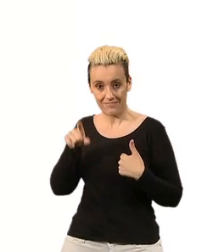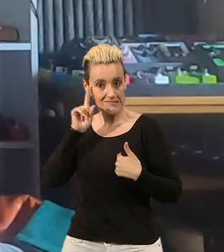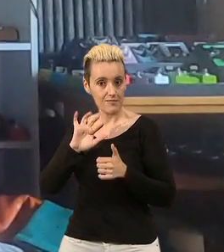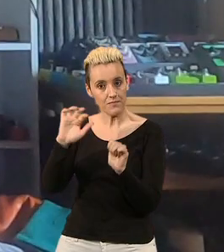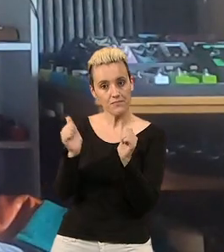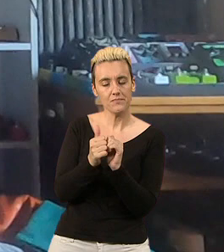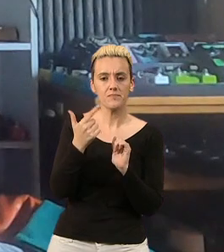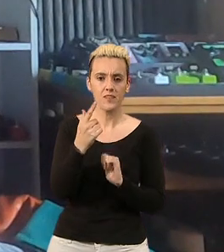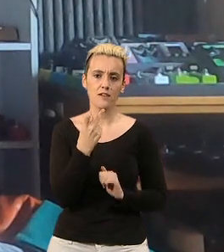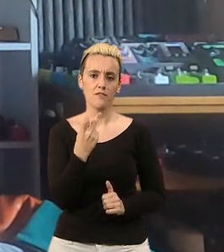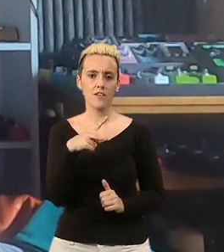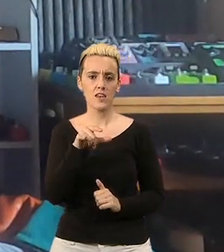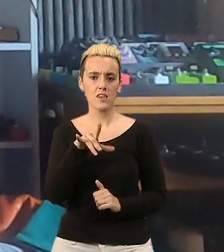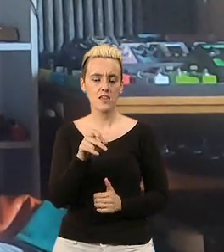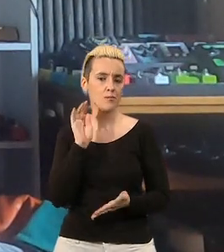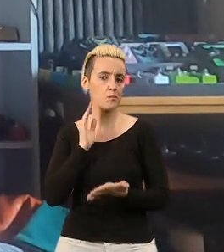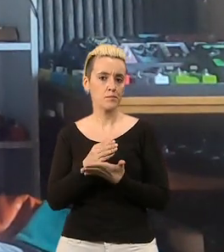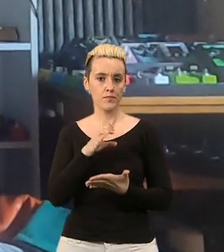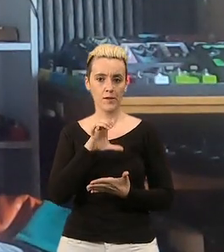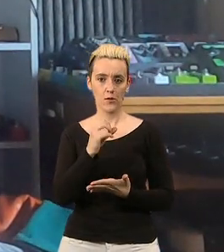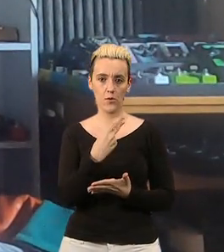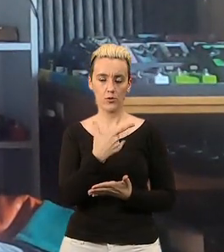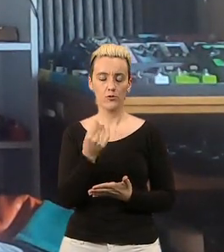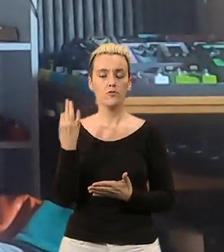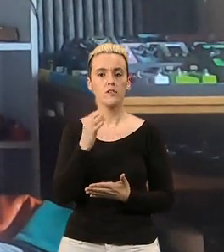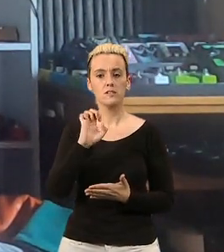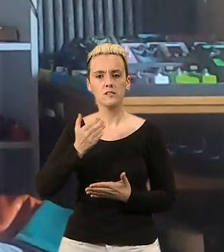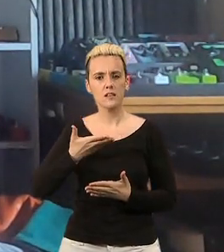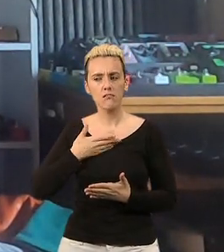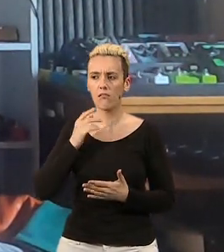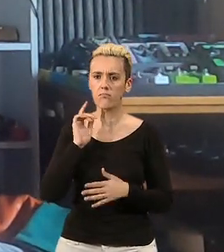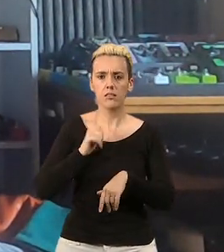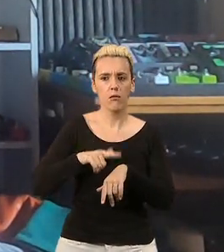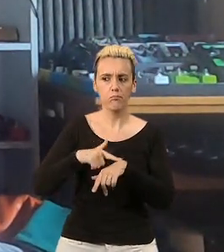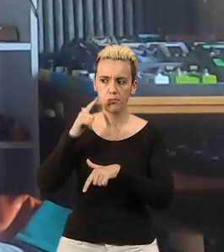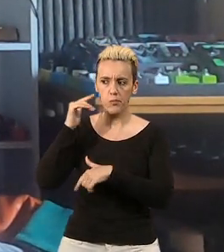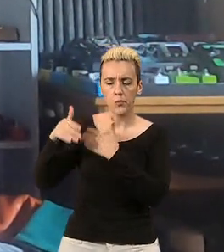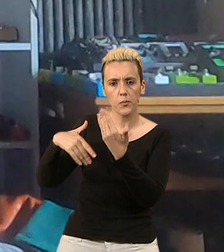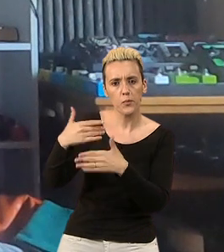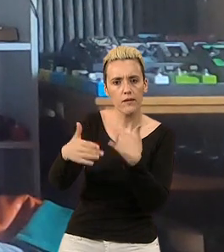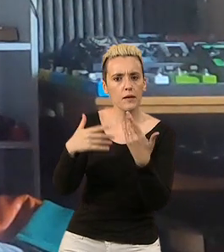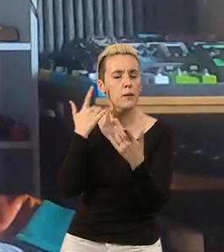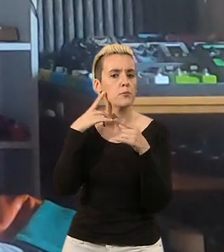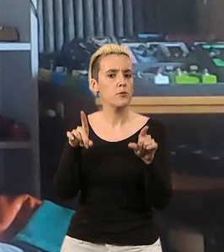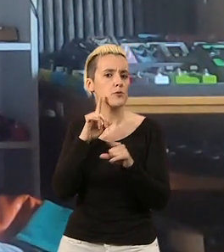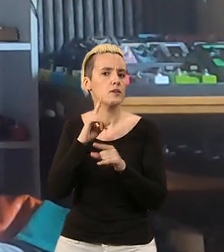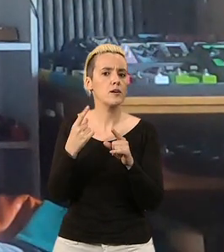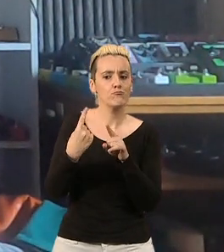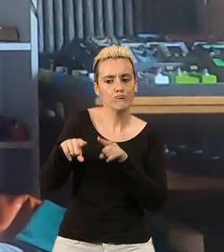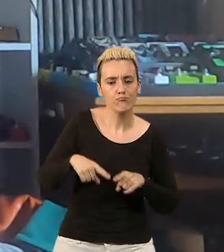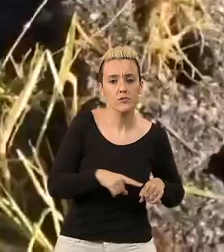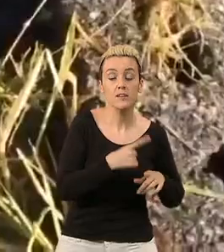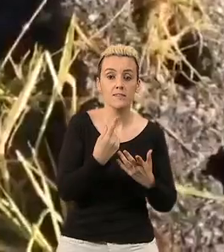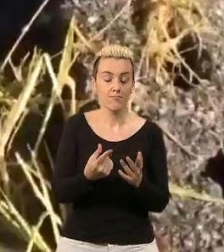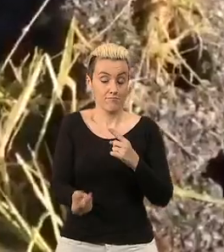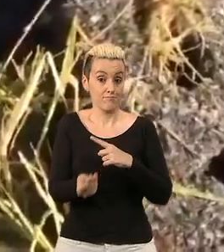Couto. Na verdade, o disco foi sendo construído ao longo do tempo e é, de certa forma, um precursor, porque foi